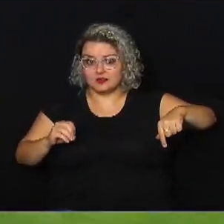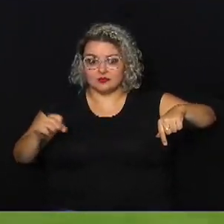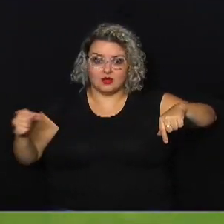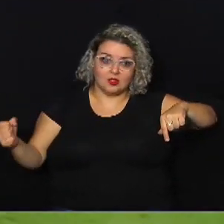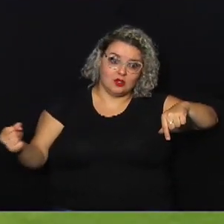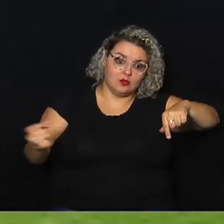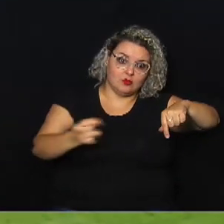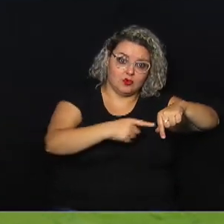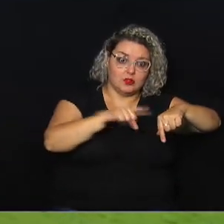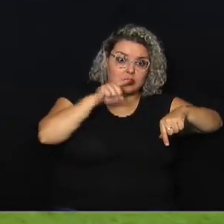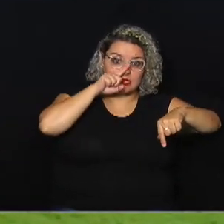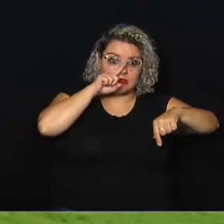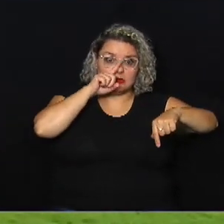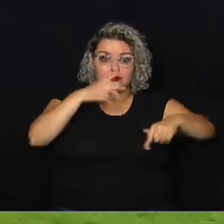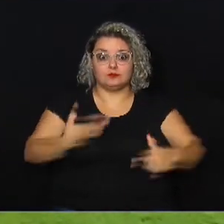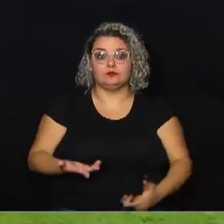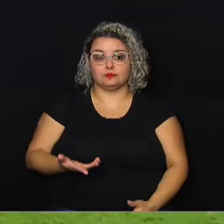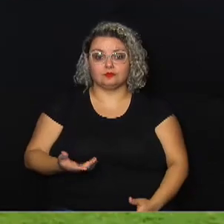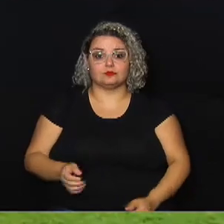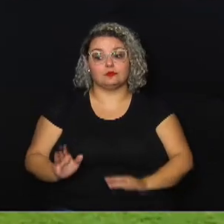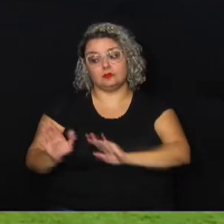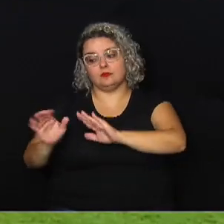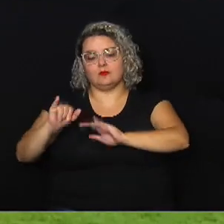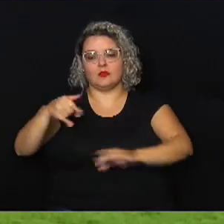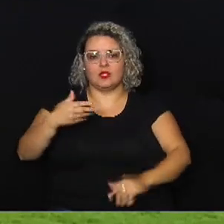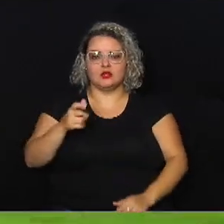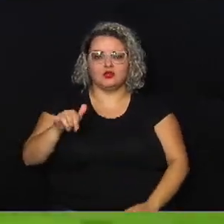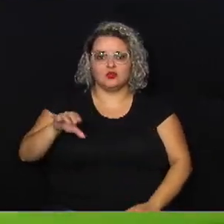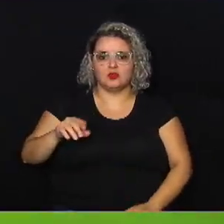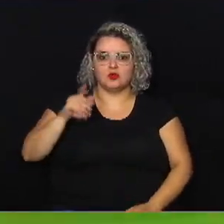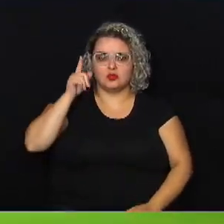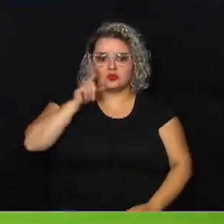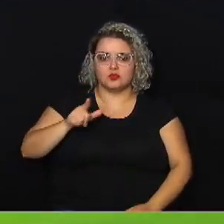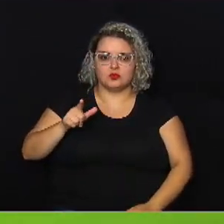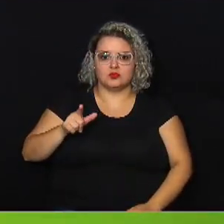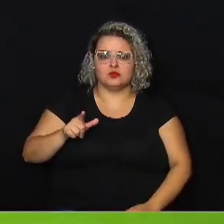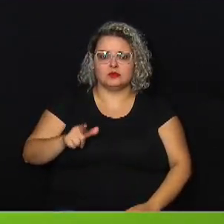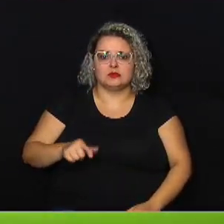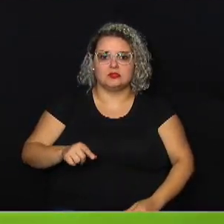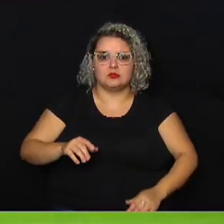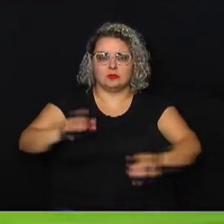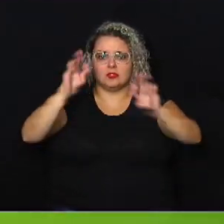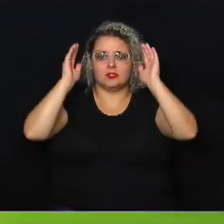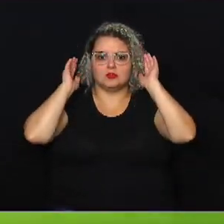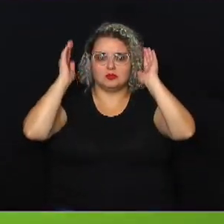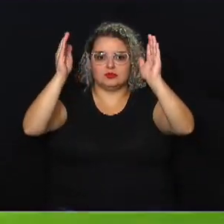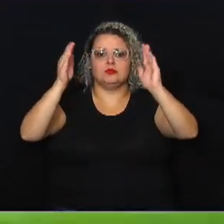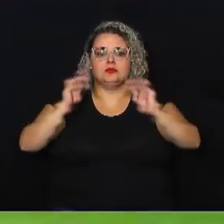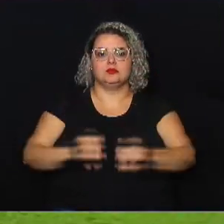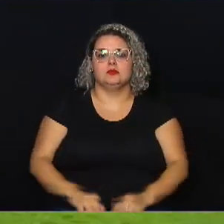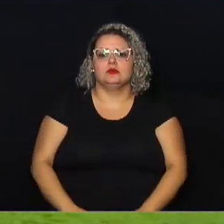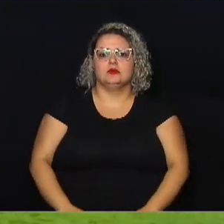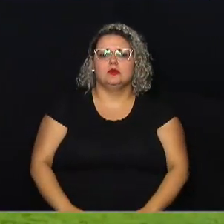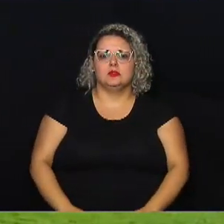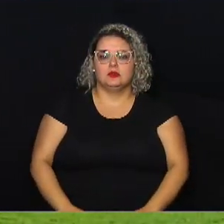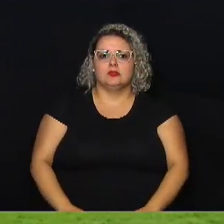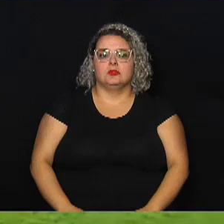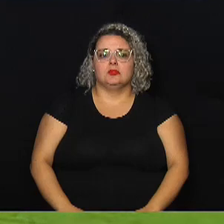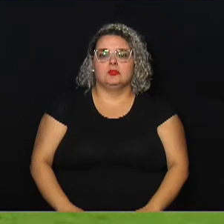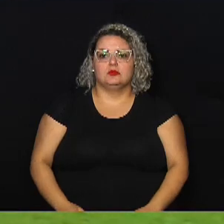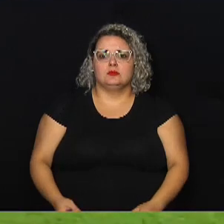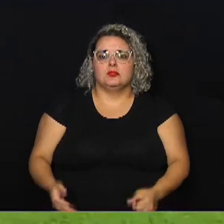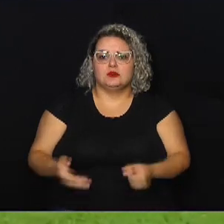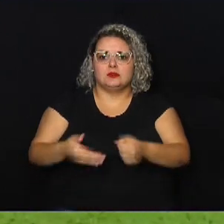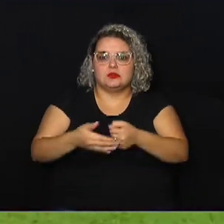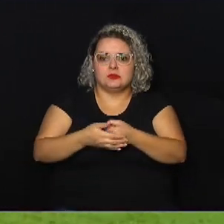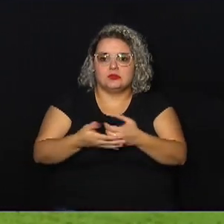intermediária arriscou. O goleiro João Gabriel conseguiu mandar para escanteio. O Linense estava fechadinho,